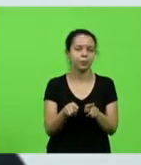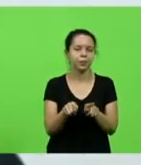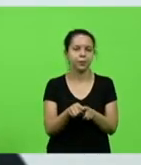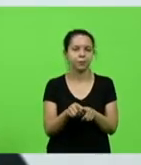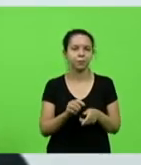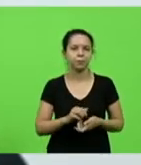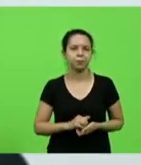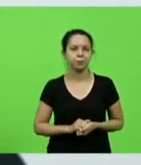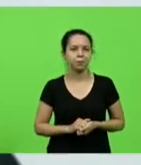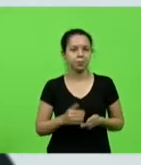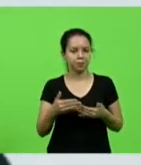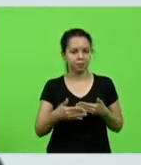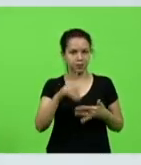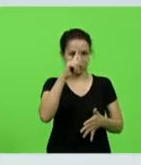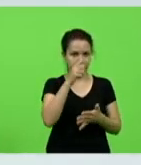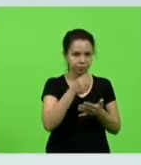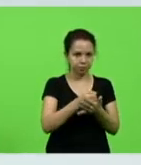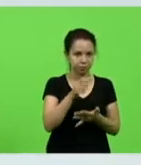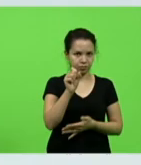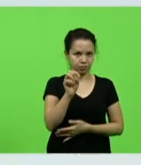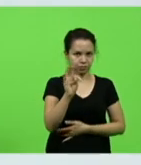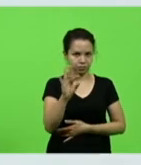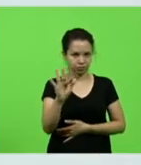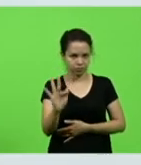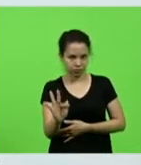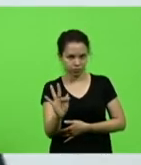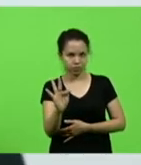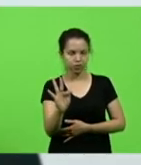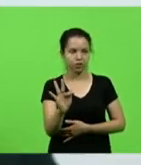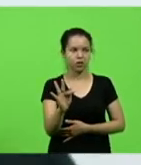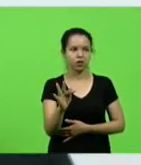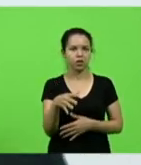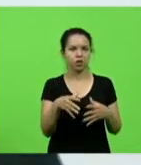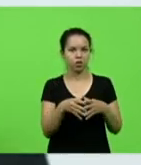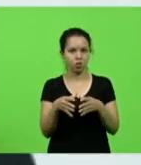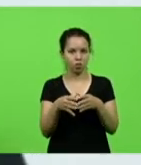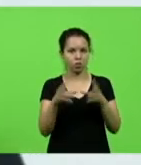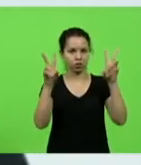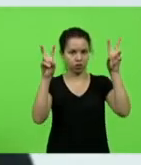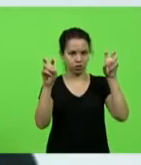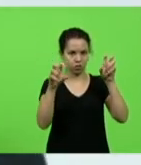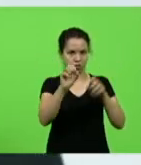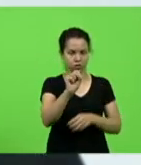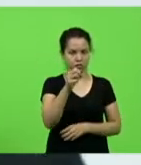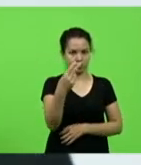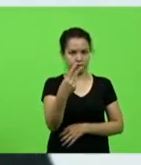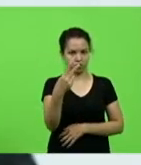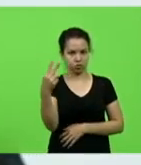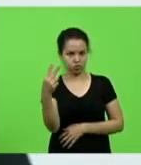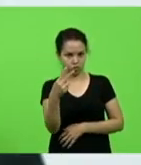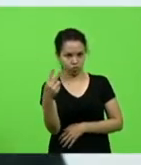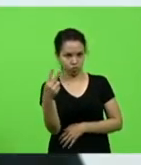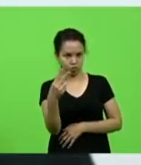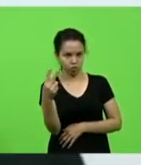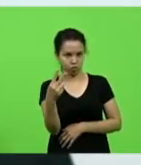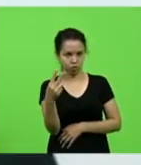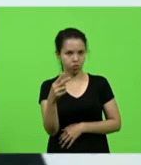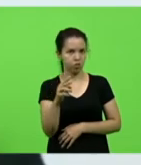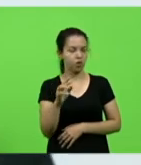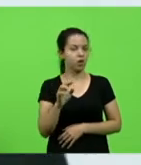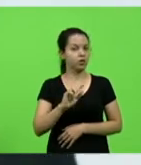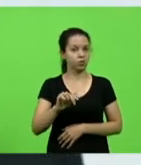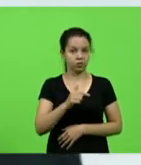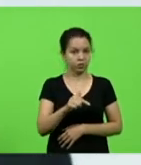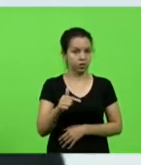A partir da decisão do Supremo Tribunal Federal, na formação do tema 822, já não cabe mais nenhuma